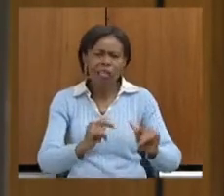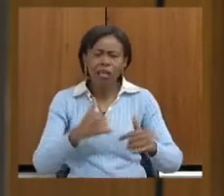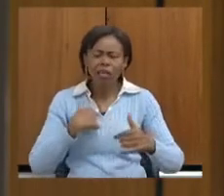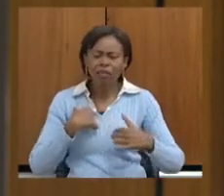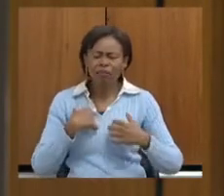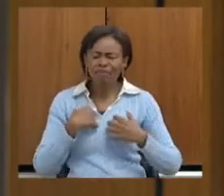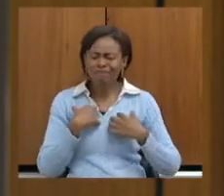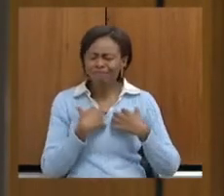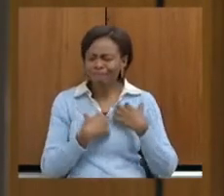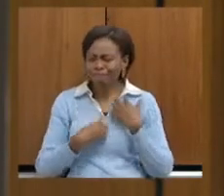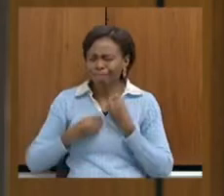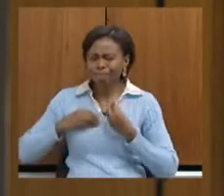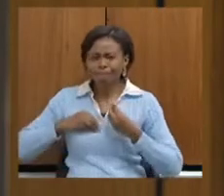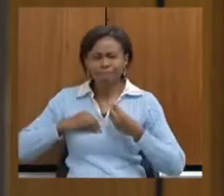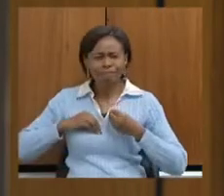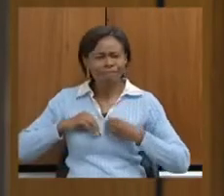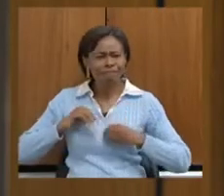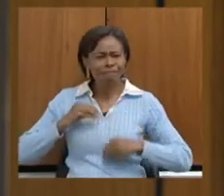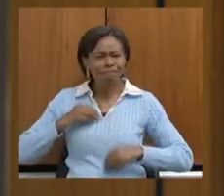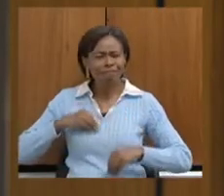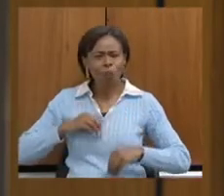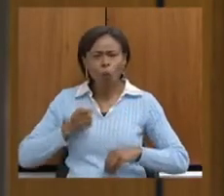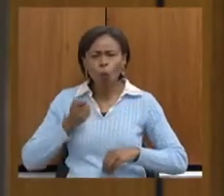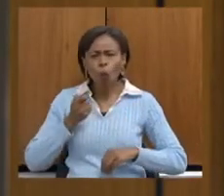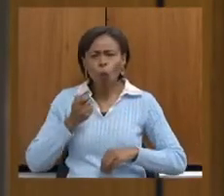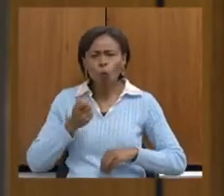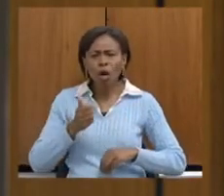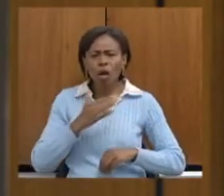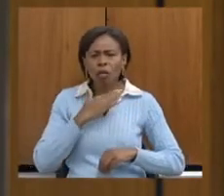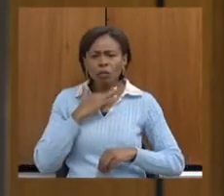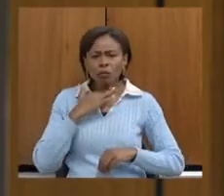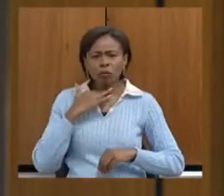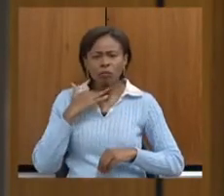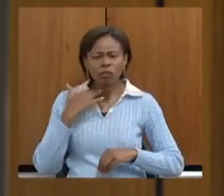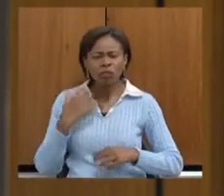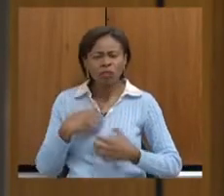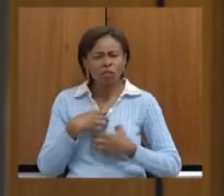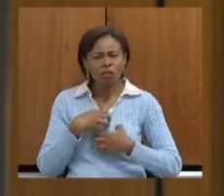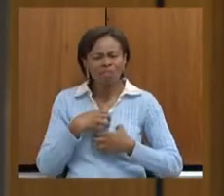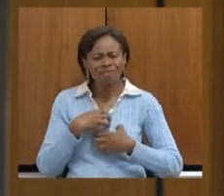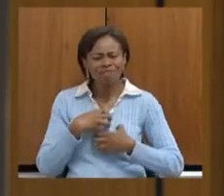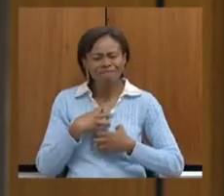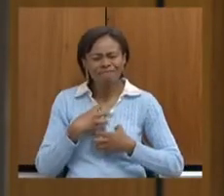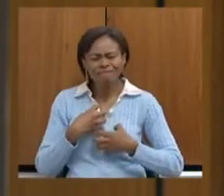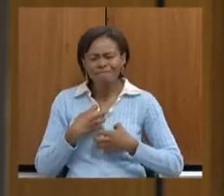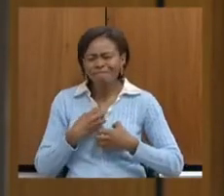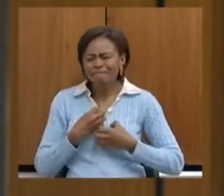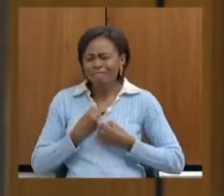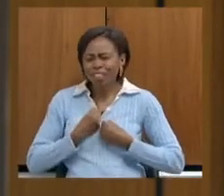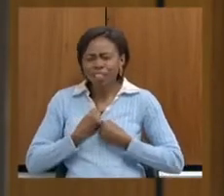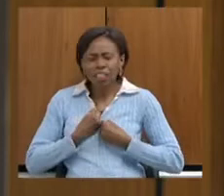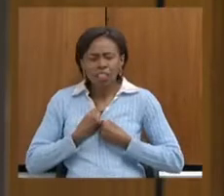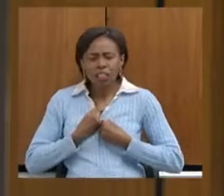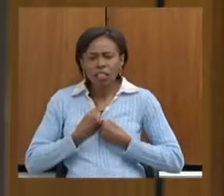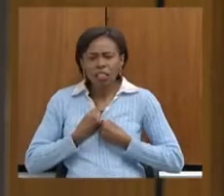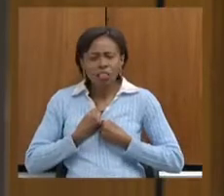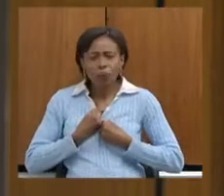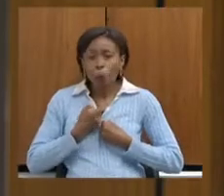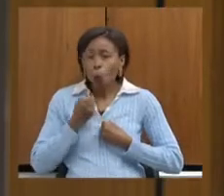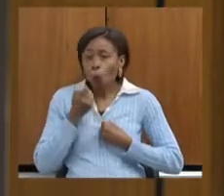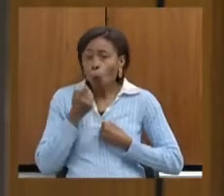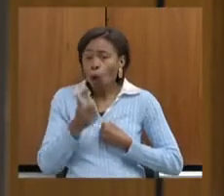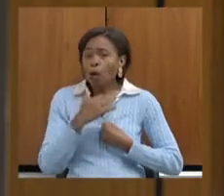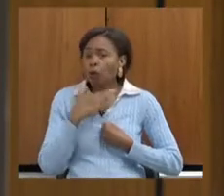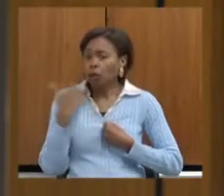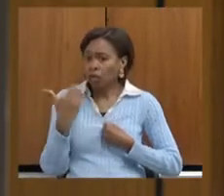morrendo Eu acho que eu vi aqui a minha vida E eu perdi a minha vida porque tem uma filha que mora